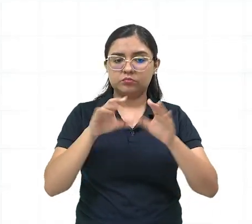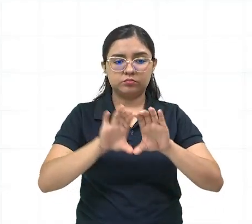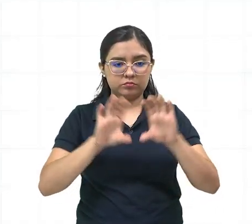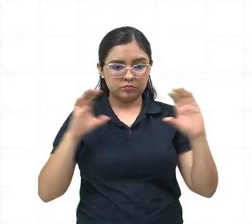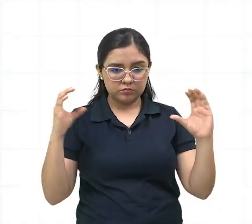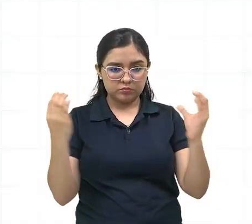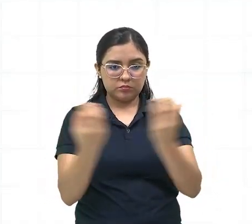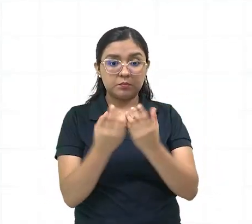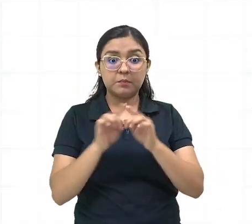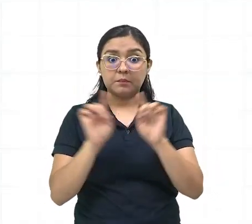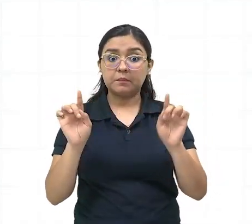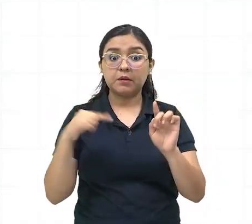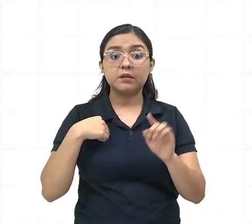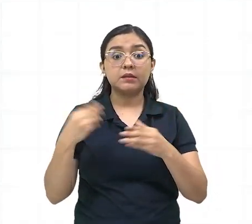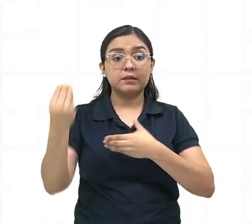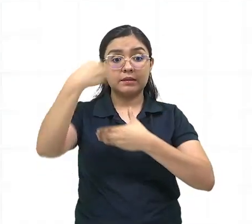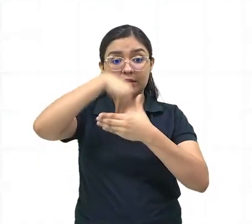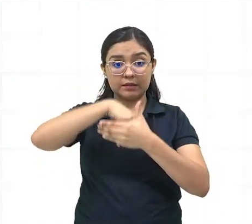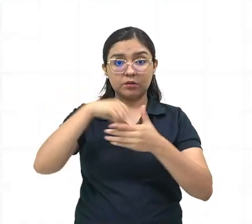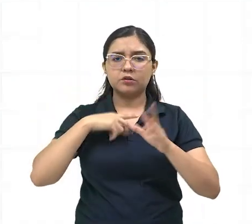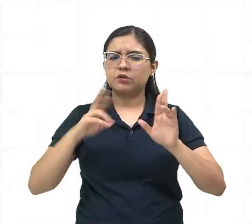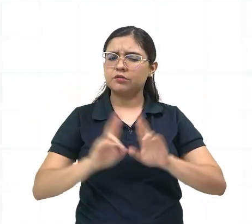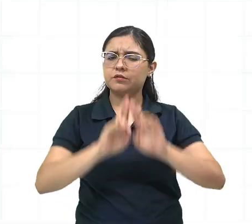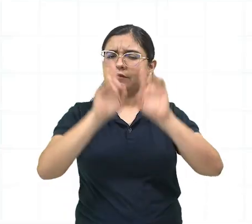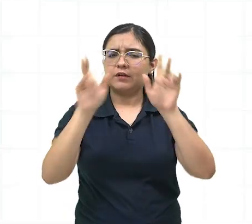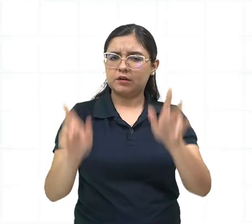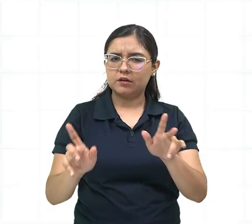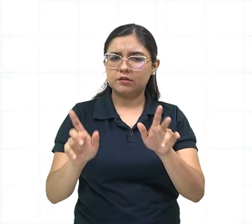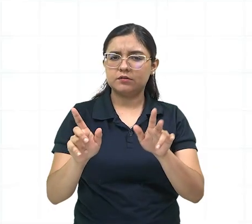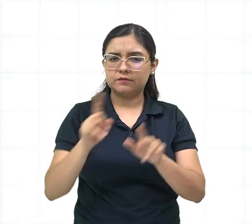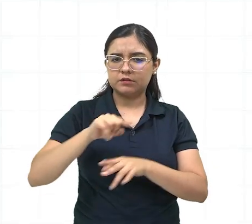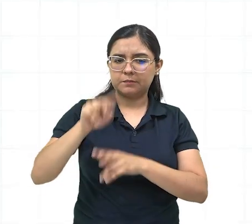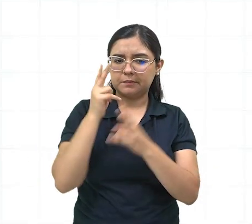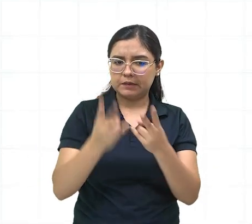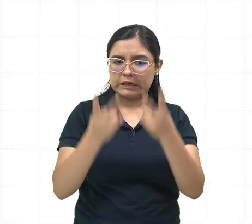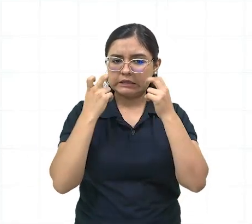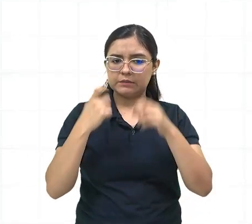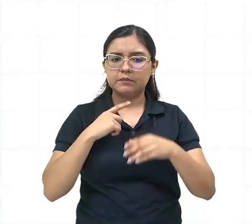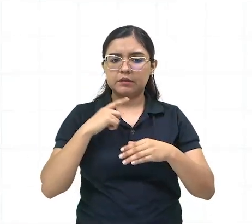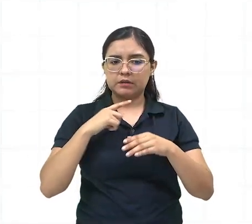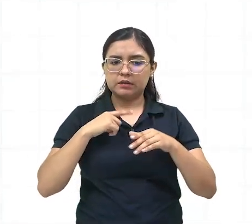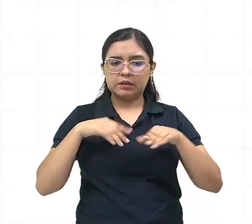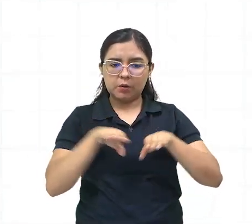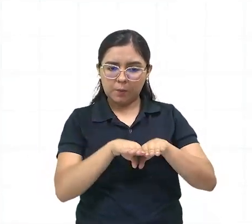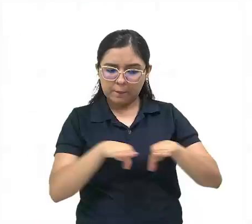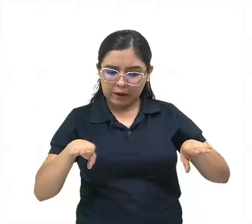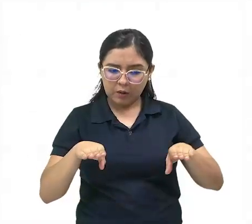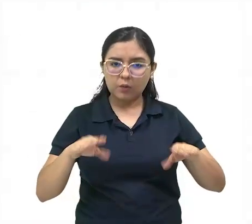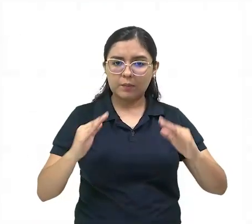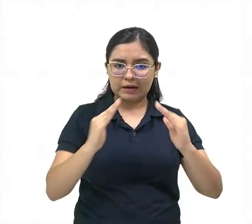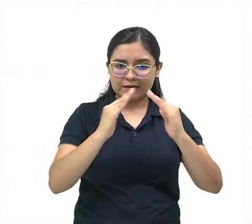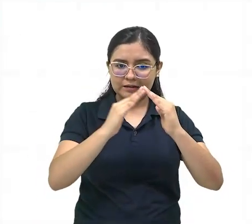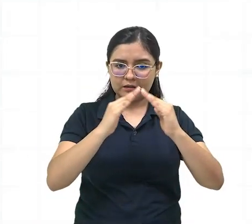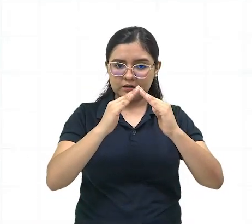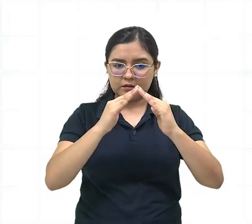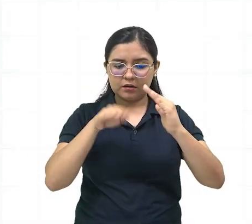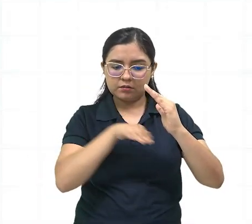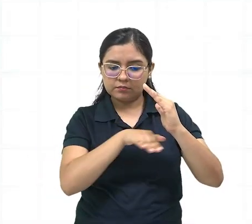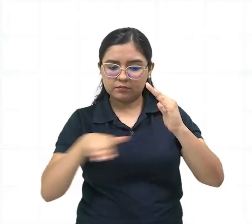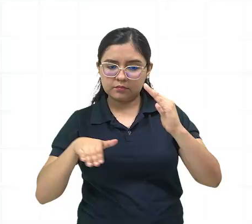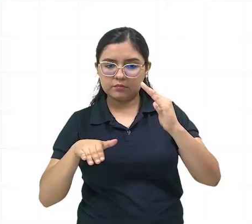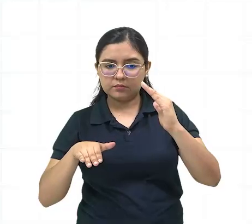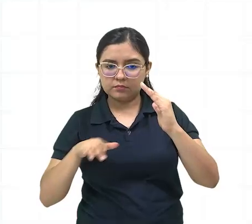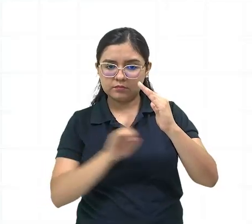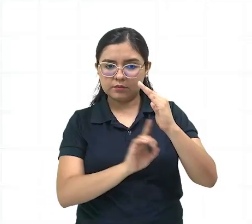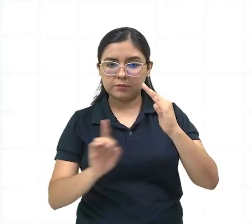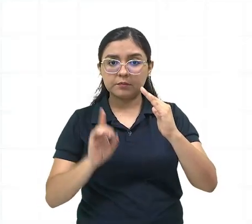percebe também, só que a gente vai ver lá dentro que é diferente. Olha só. Vocês estão percebendo que tem um palcozinho? Olha aí, agora que a gente está